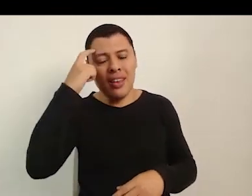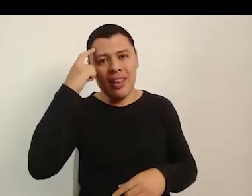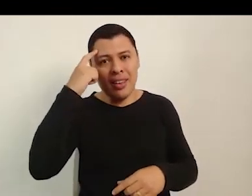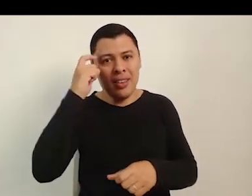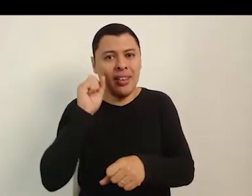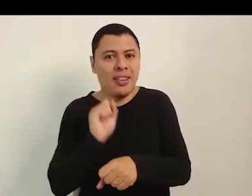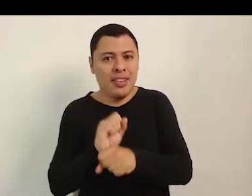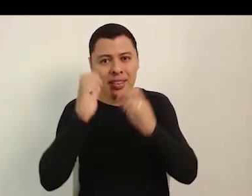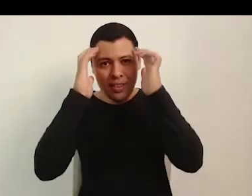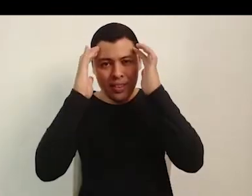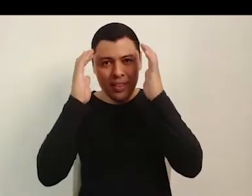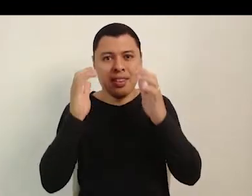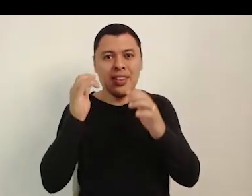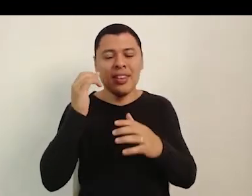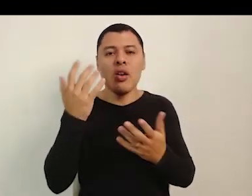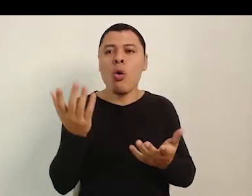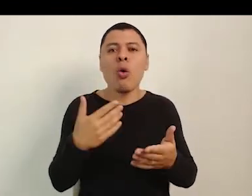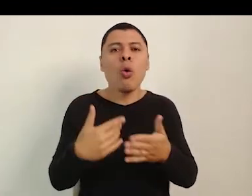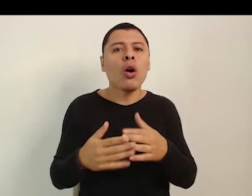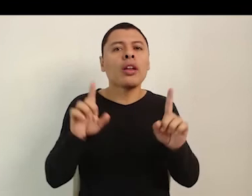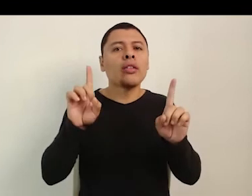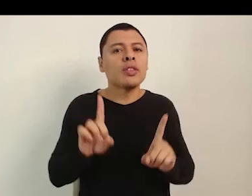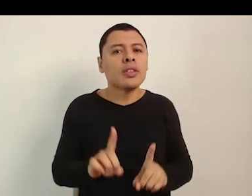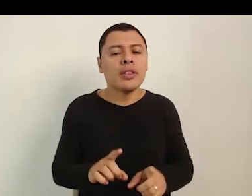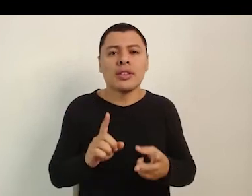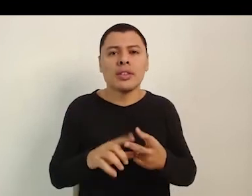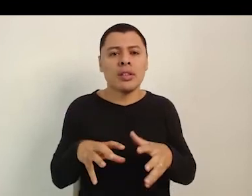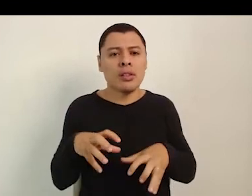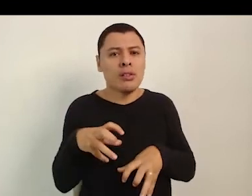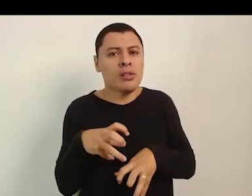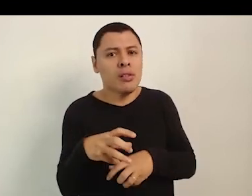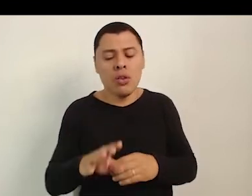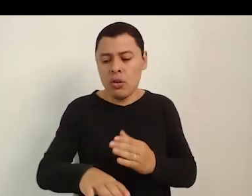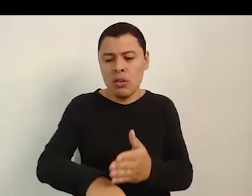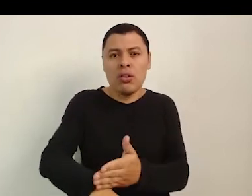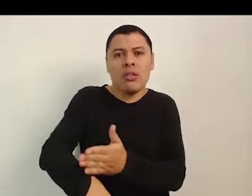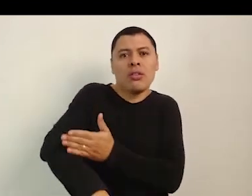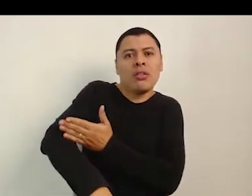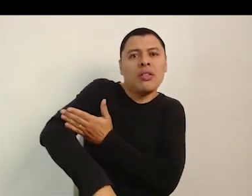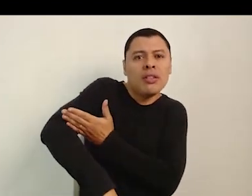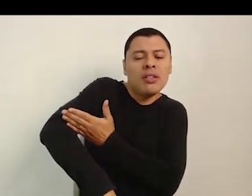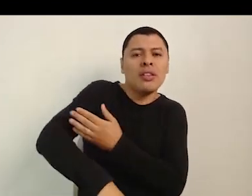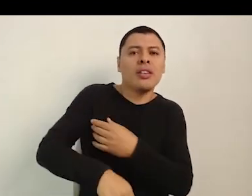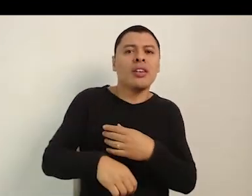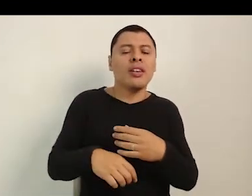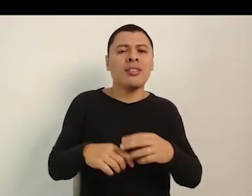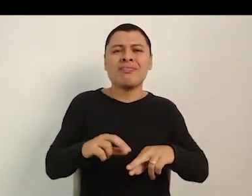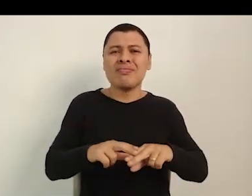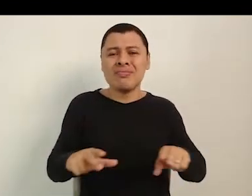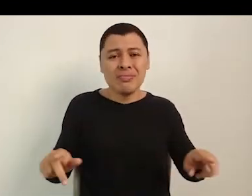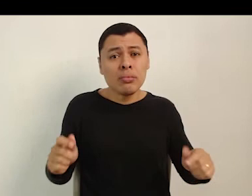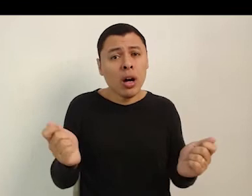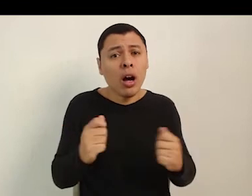tipo de deficiência física ali, atrofia ou membros encurtados, enfim, pode se beneficiar desse recurso.